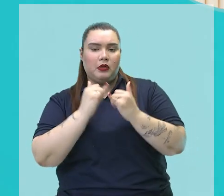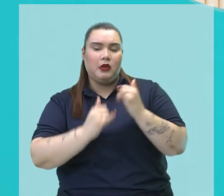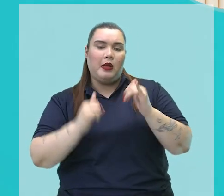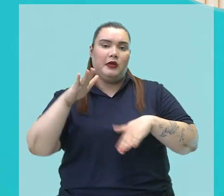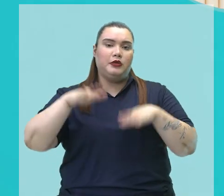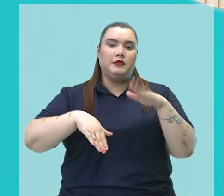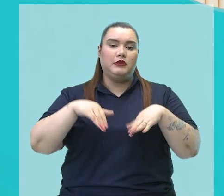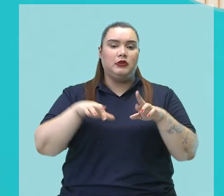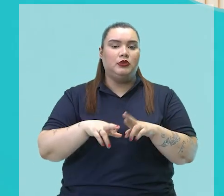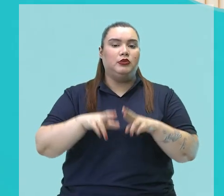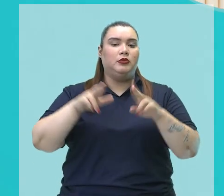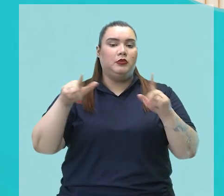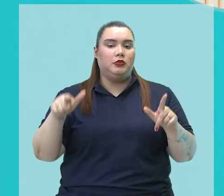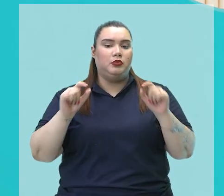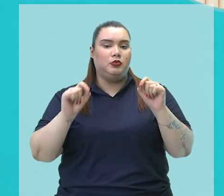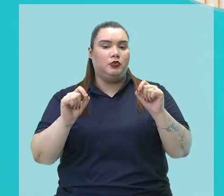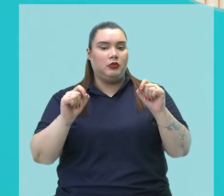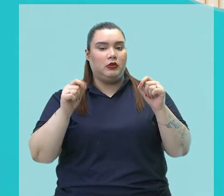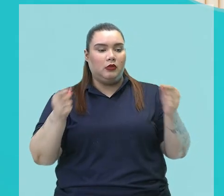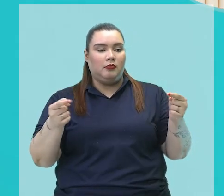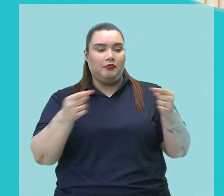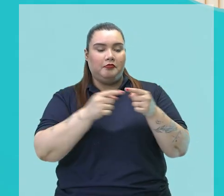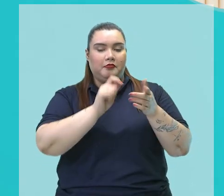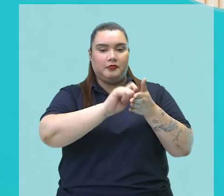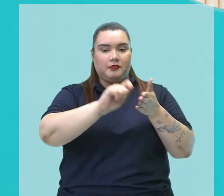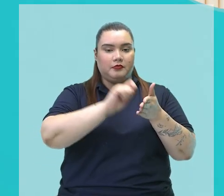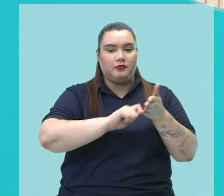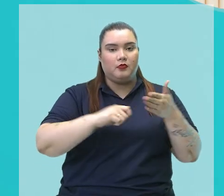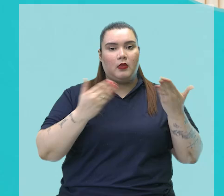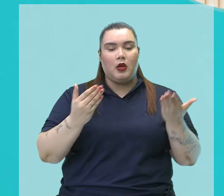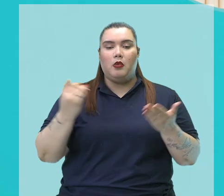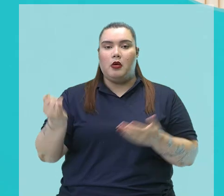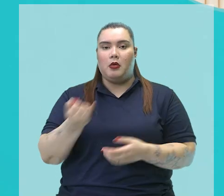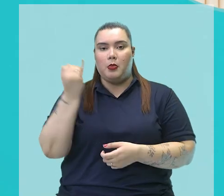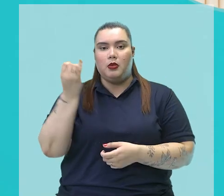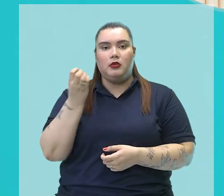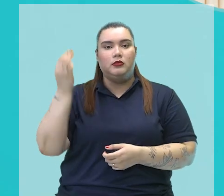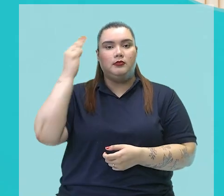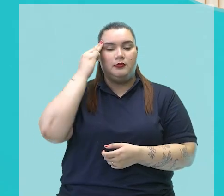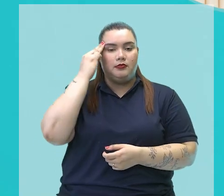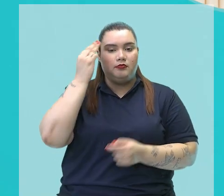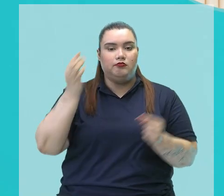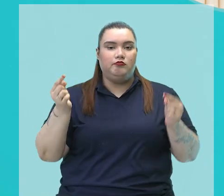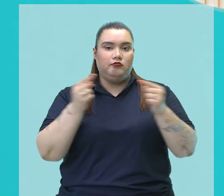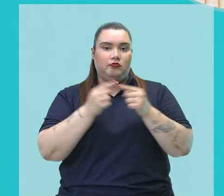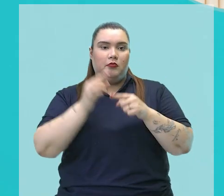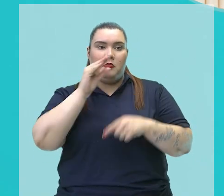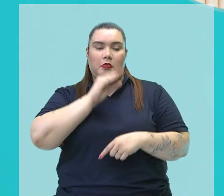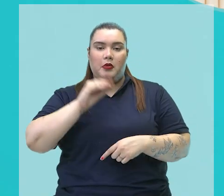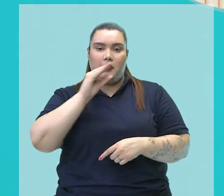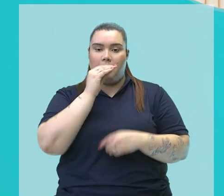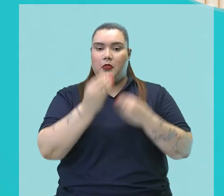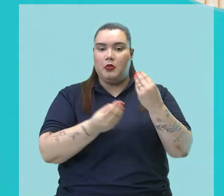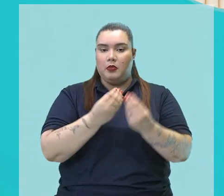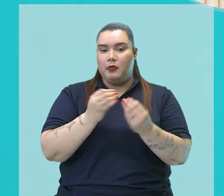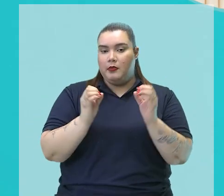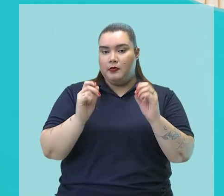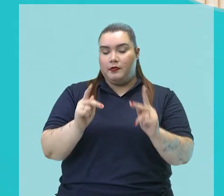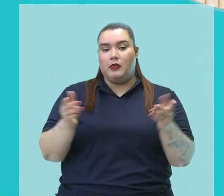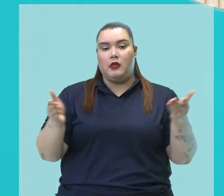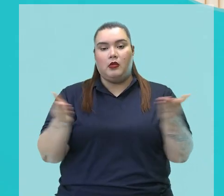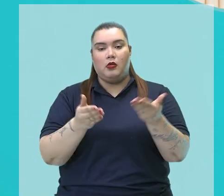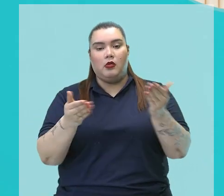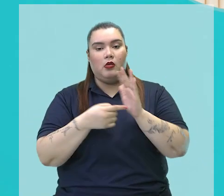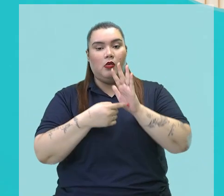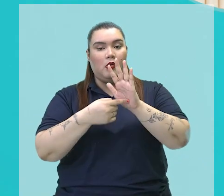bem divergente do que está escrito ali. Então, é importante a gente também memorizar essa questão da pronúncia, tá? Agora eu vou